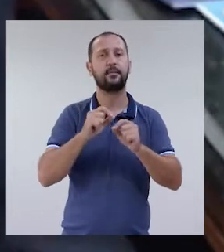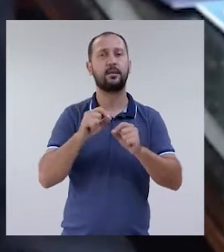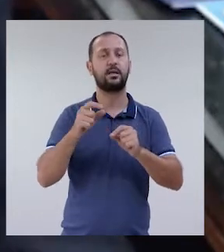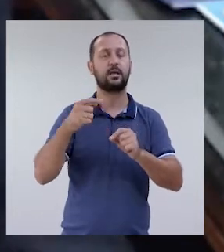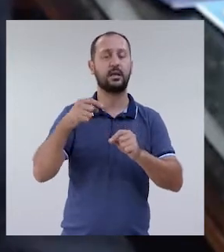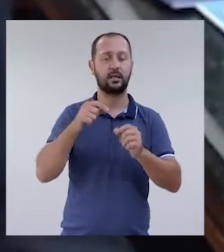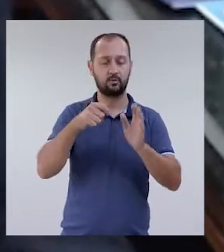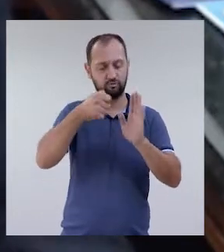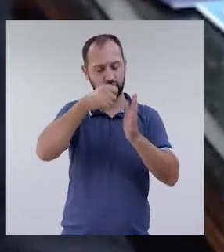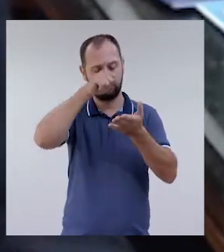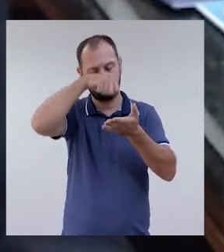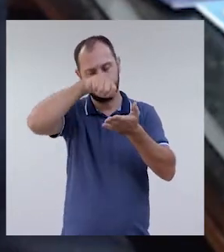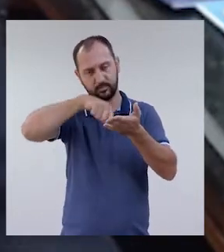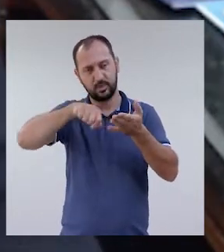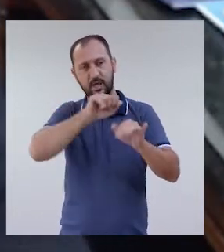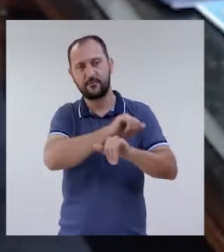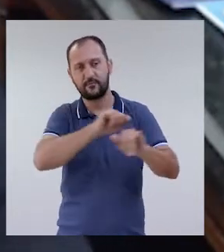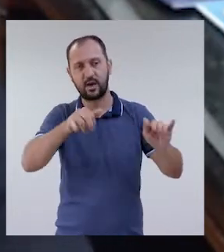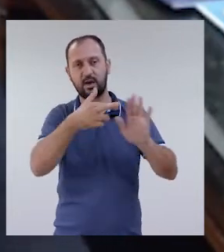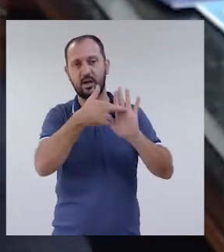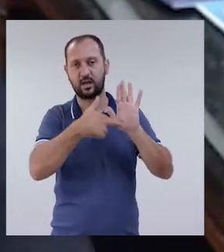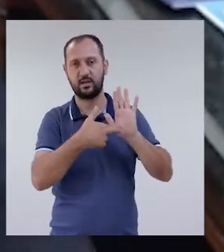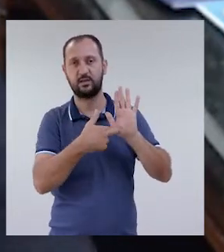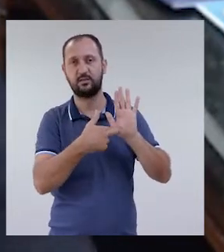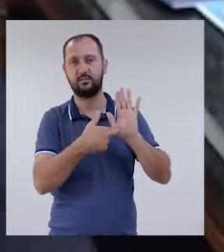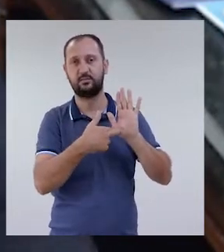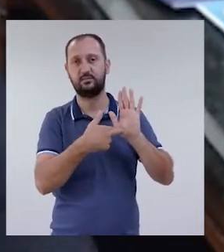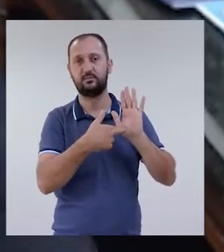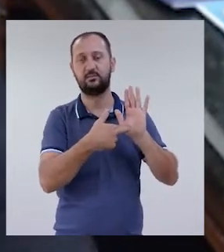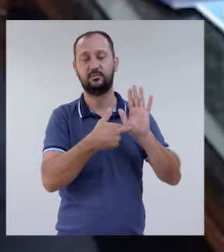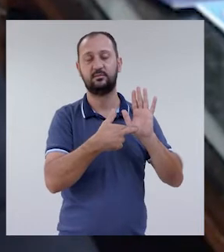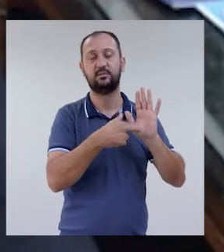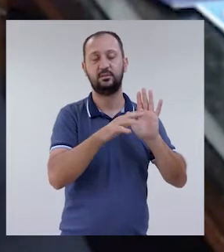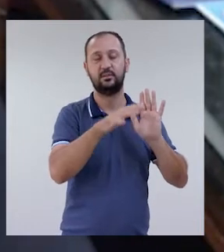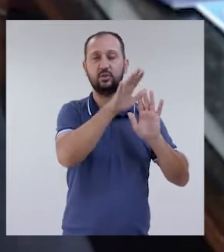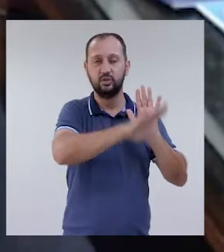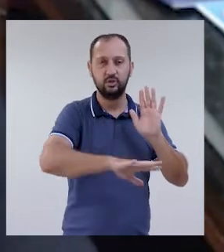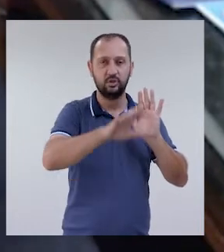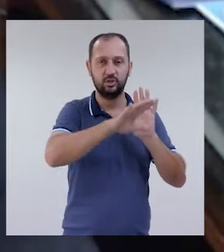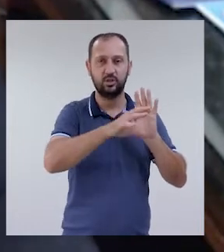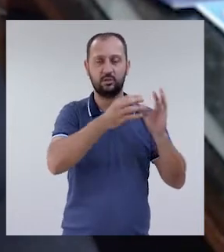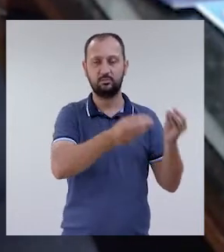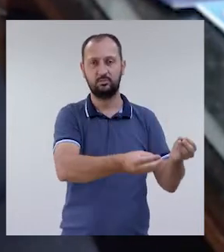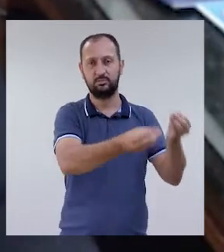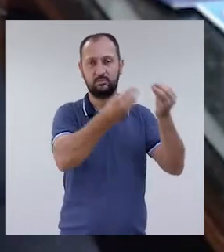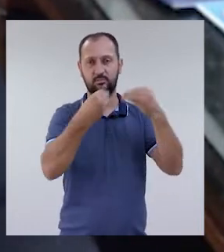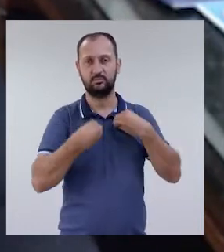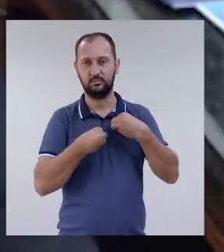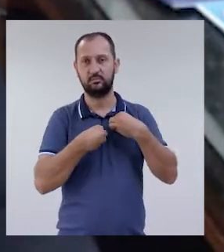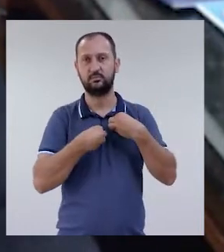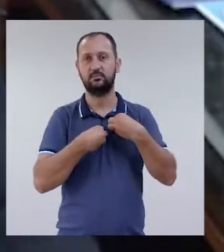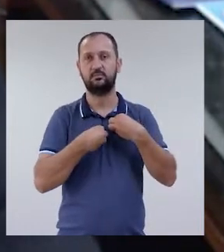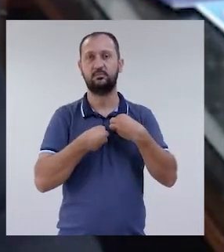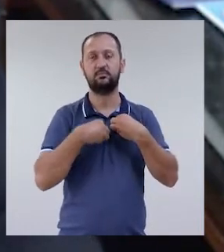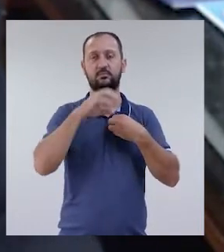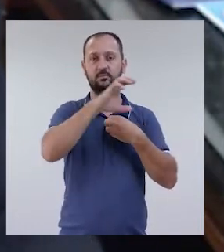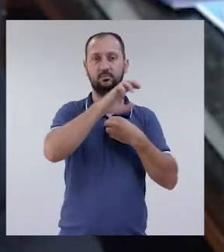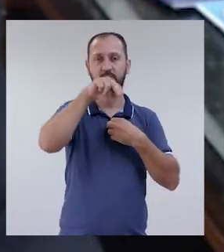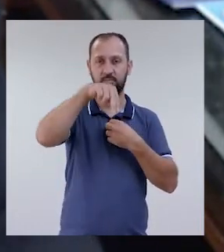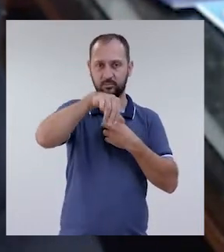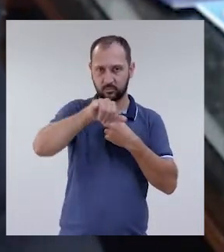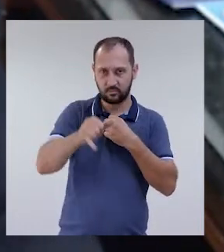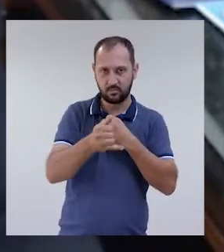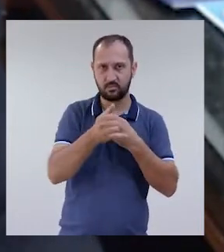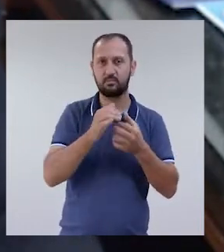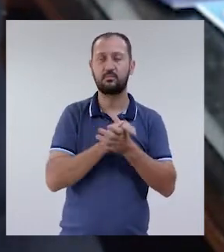eles editaram as normas e nós, com as diretrizes fornecidas pelo